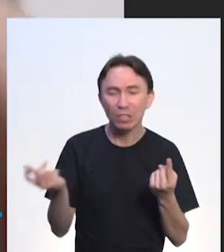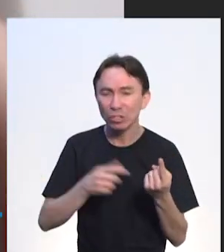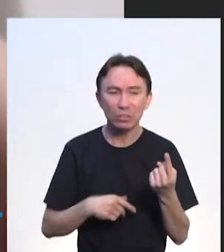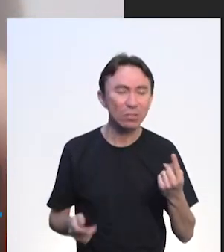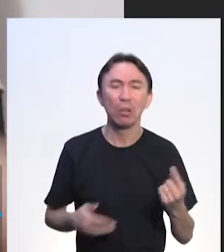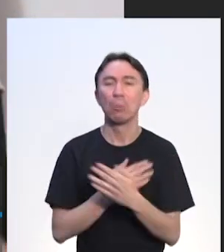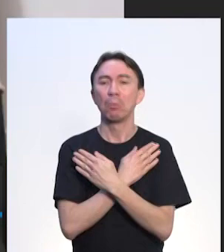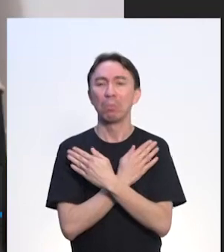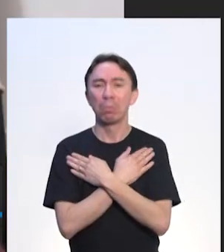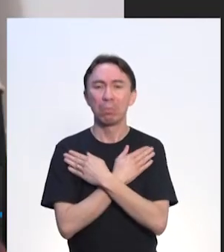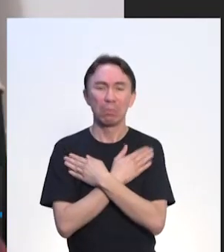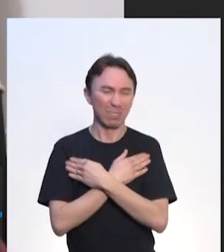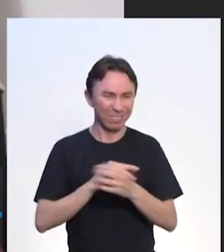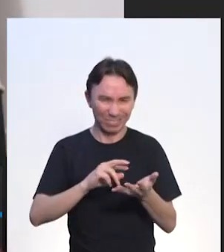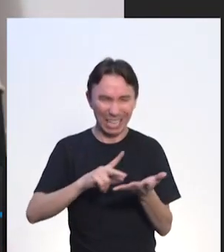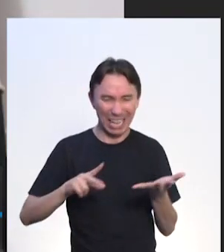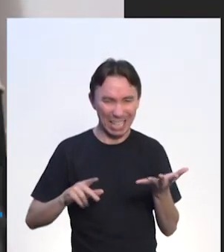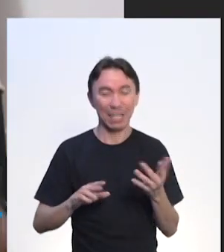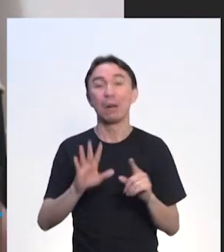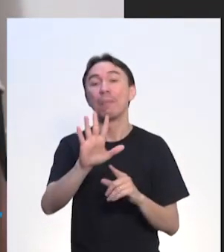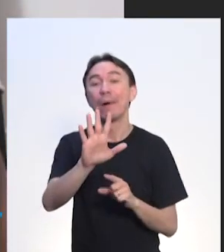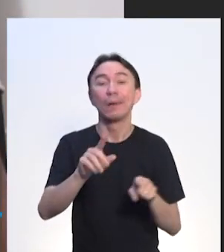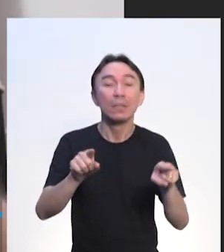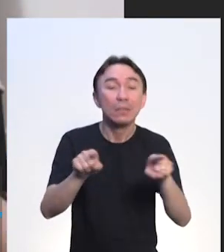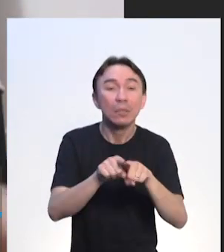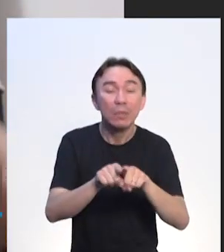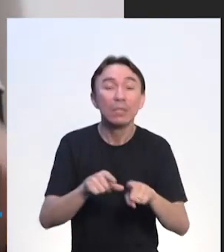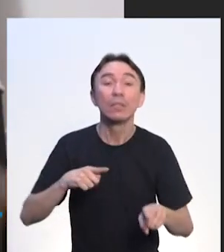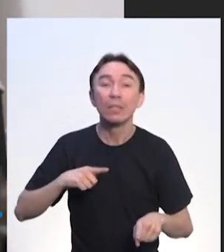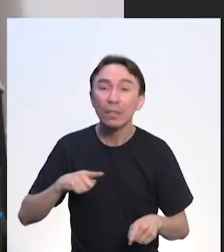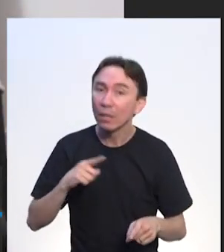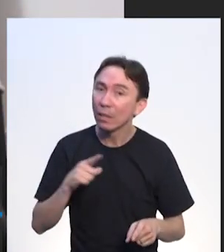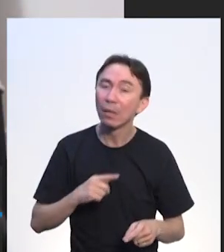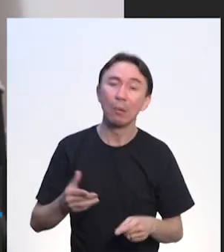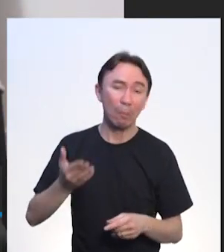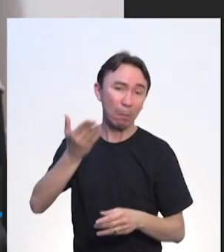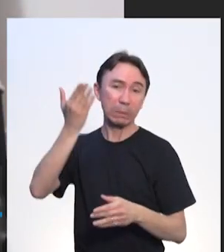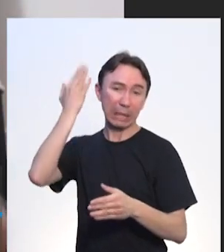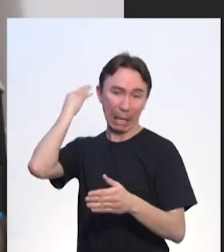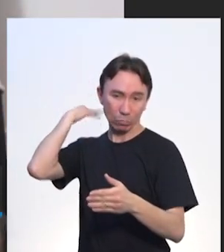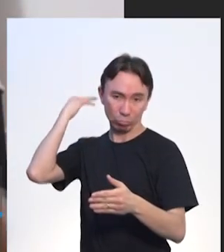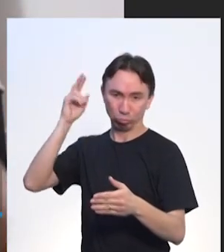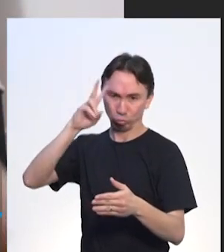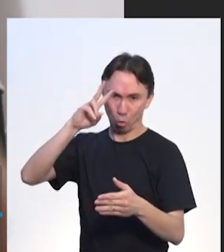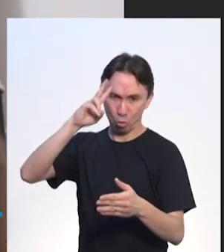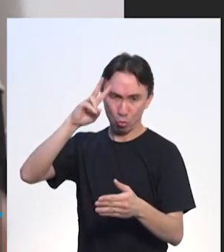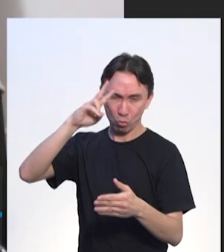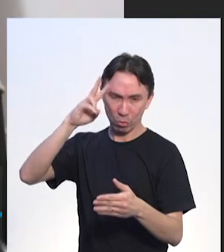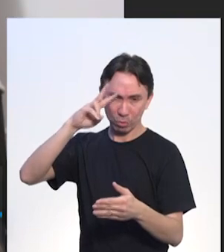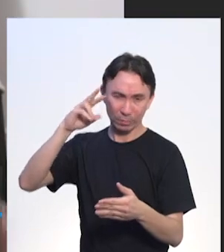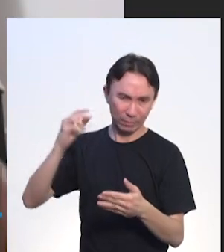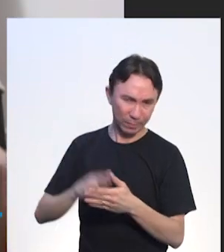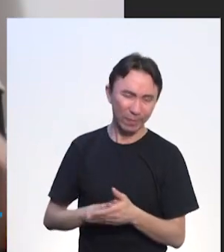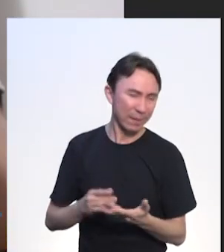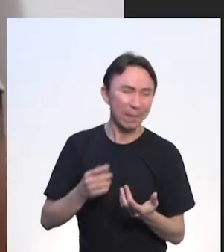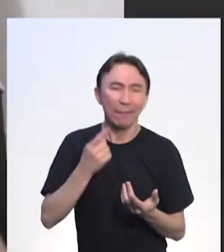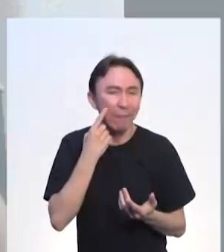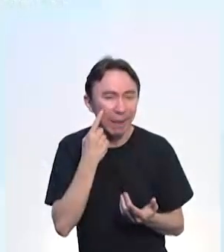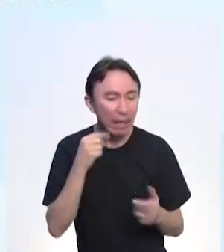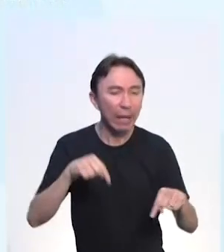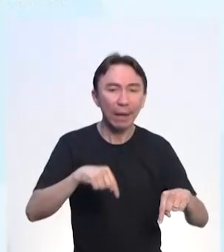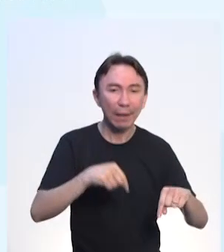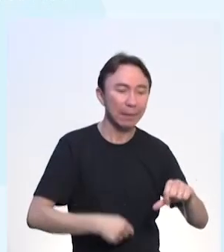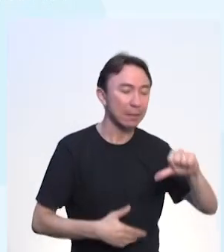desemprego, mas existe também a questão histórica, né? Vai aparecer aí para vocês. Porque quando a gente olha para a América Latina, a gente também